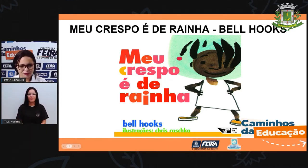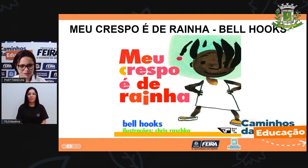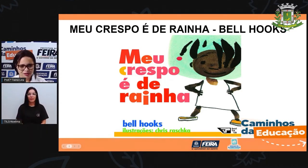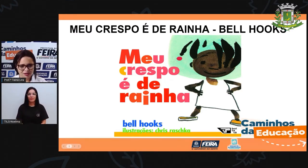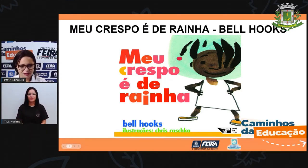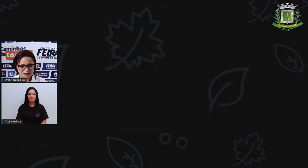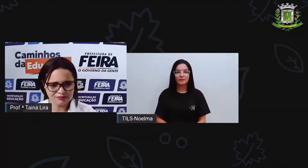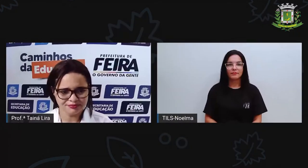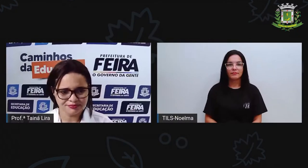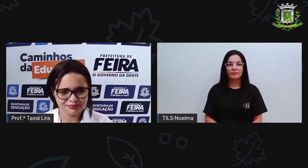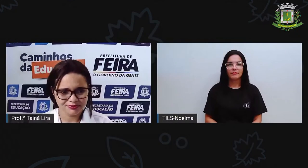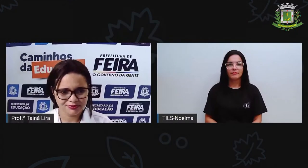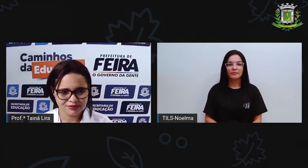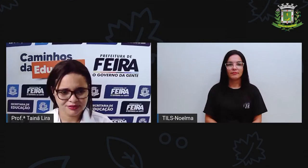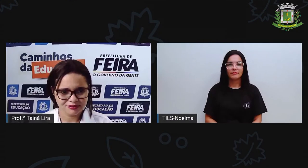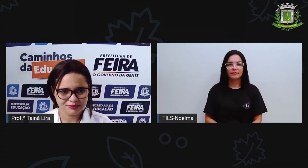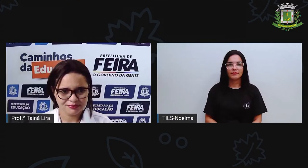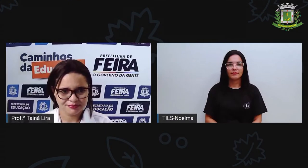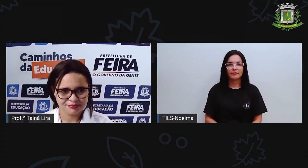livro, certo?